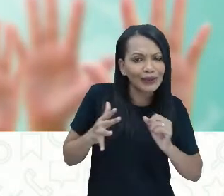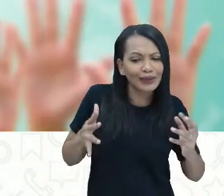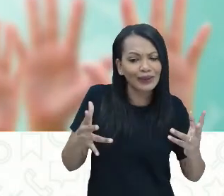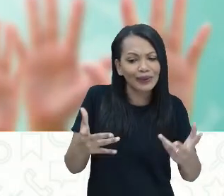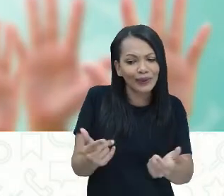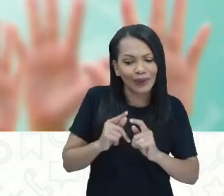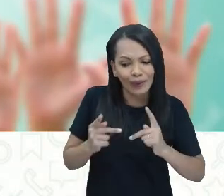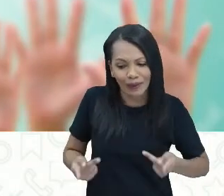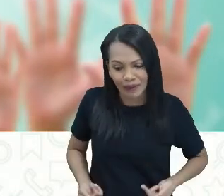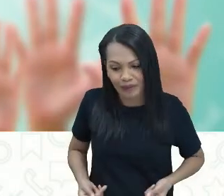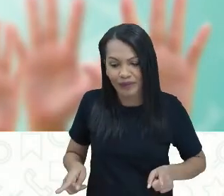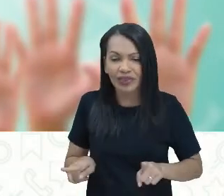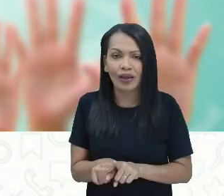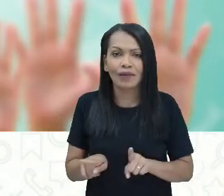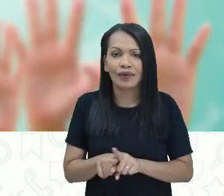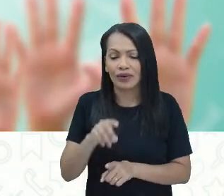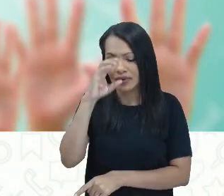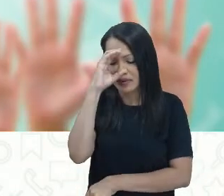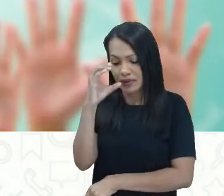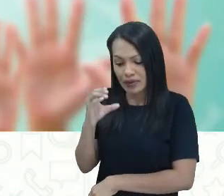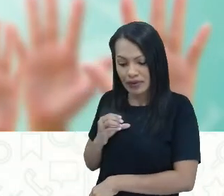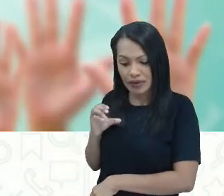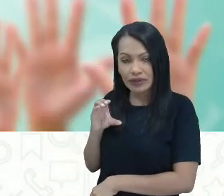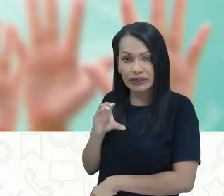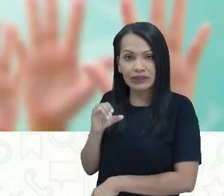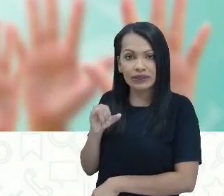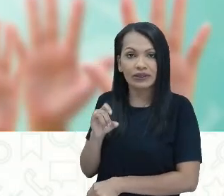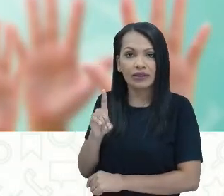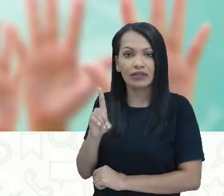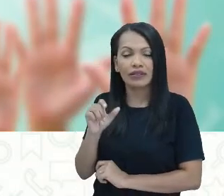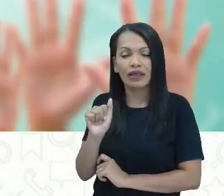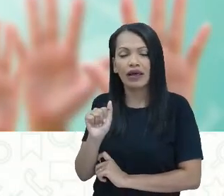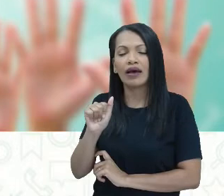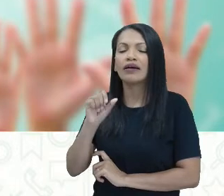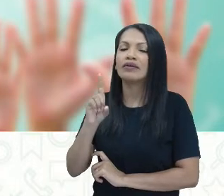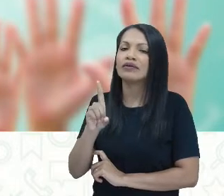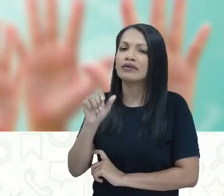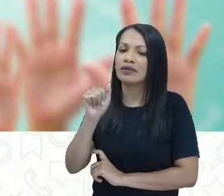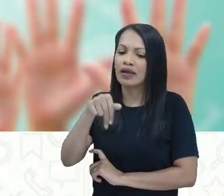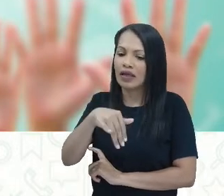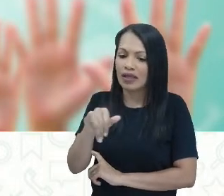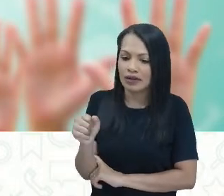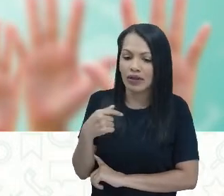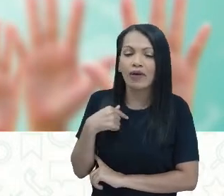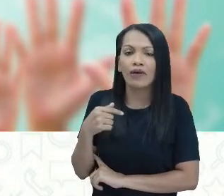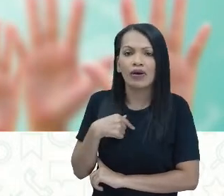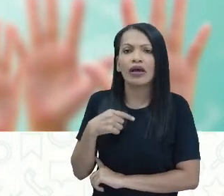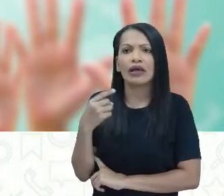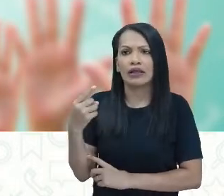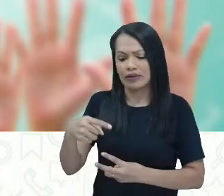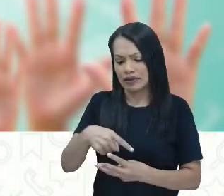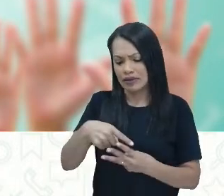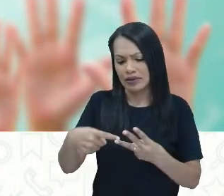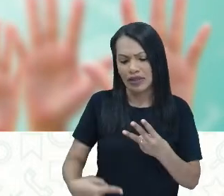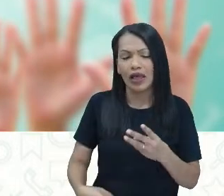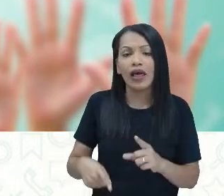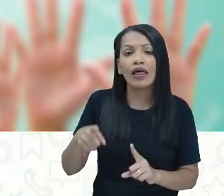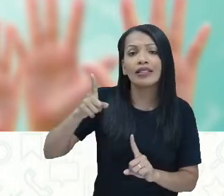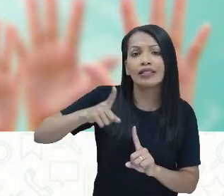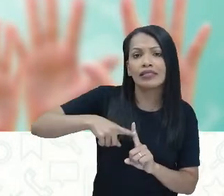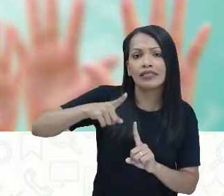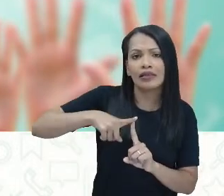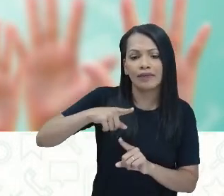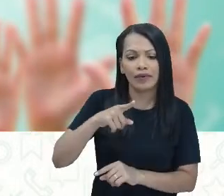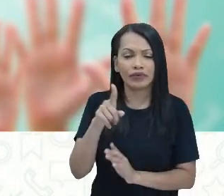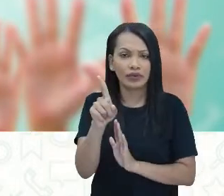E cidadania. Cidadania é uma condição na qual o indivíduo tem a posse de 3 tipos de direitos.